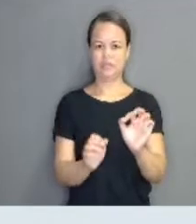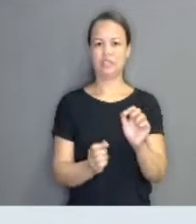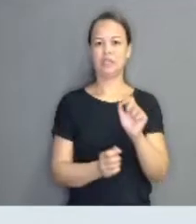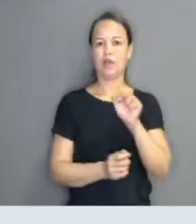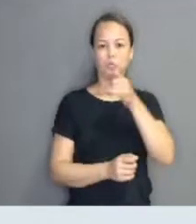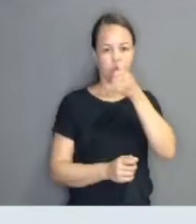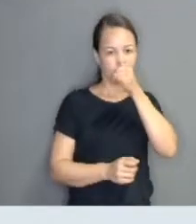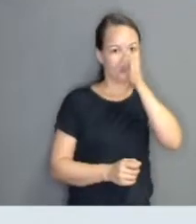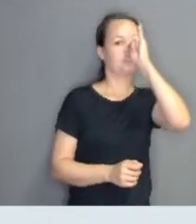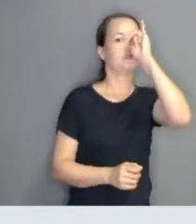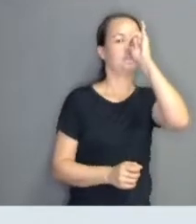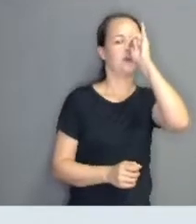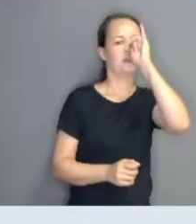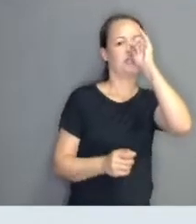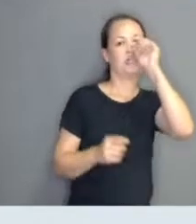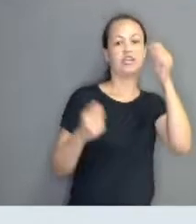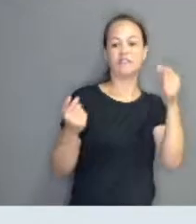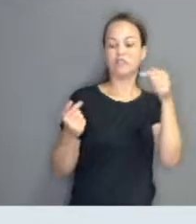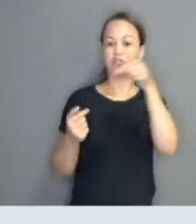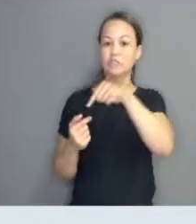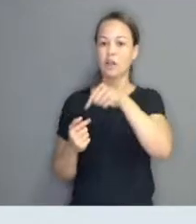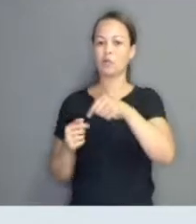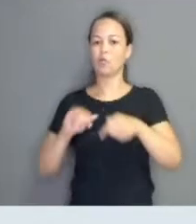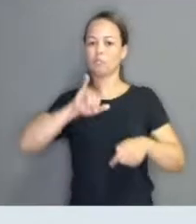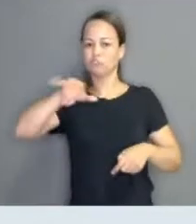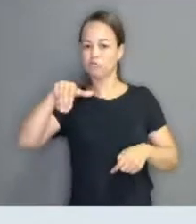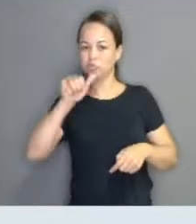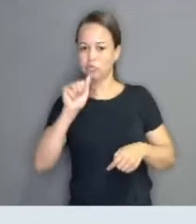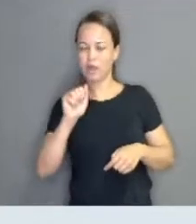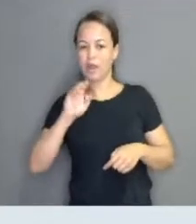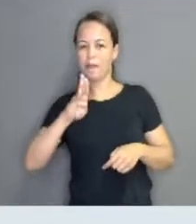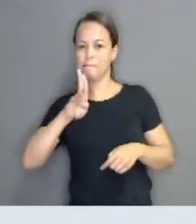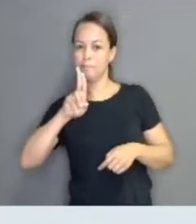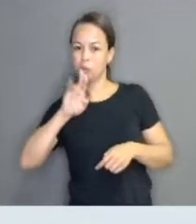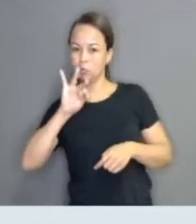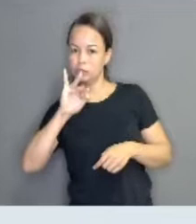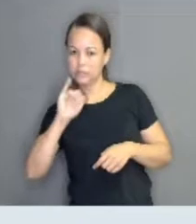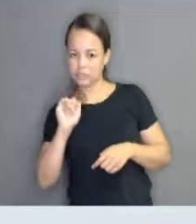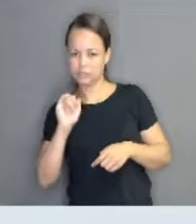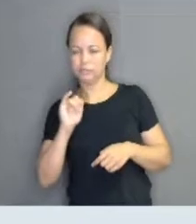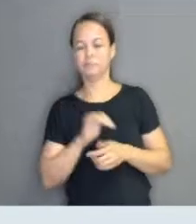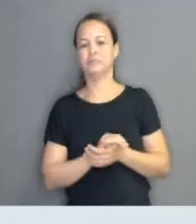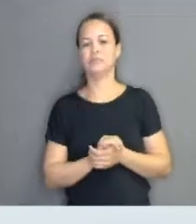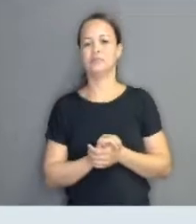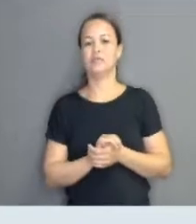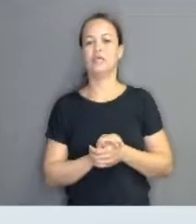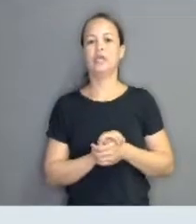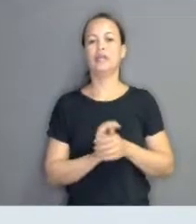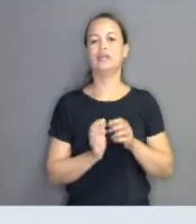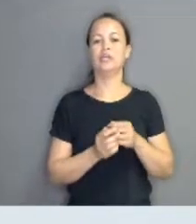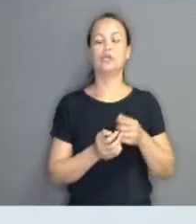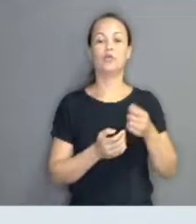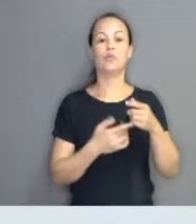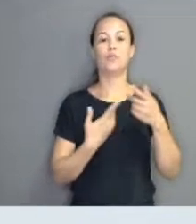vale mais e marca um jabuti e o rinoceronte rinoceronte